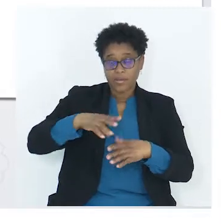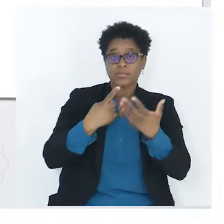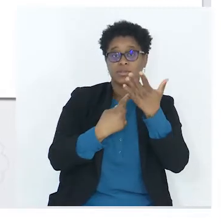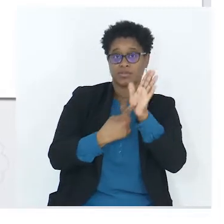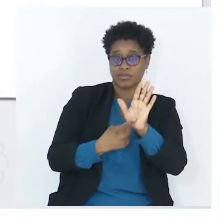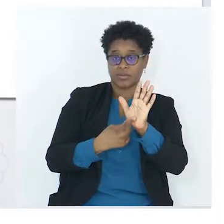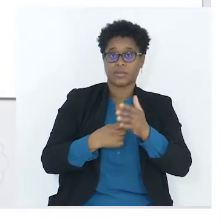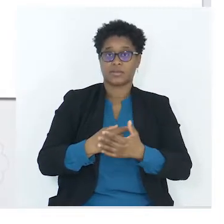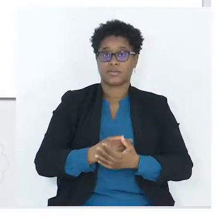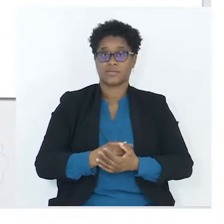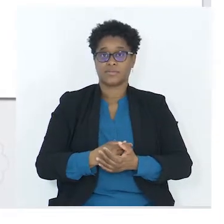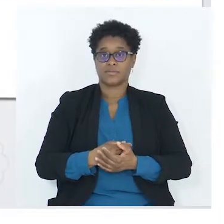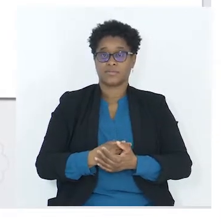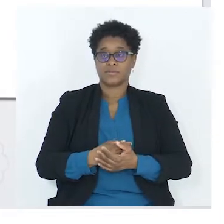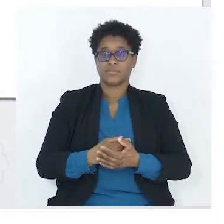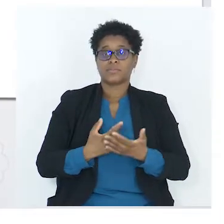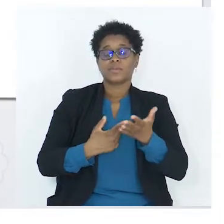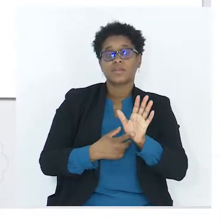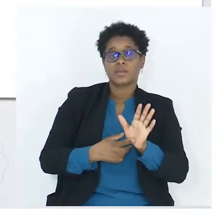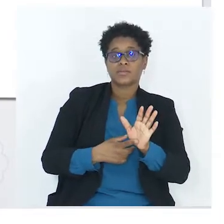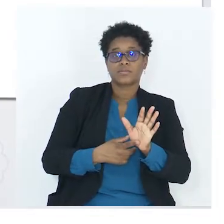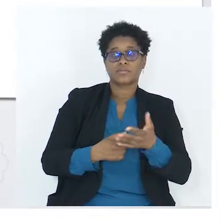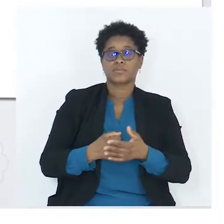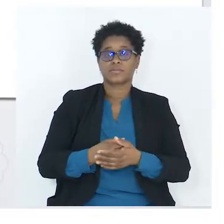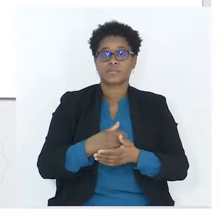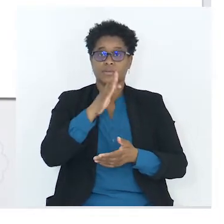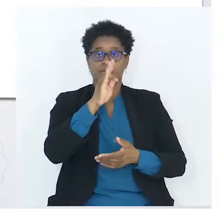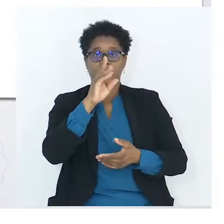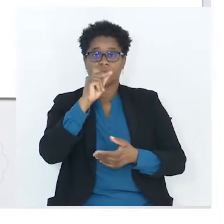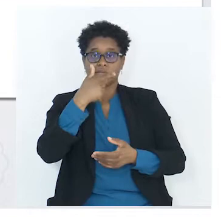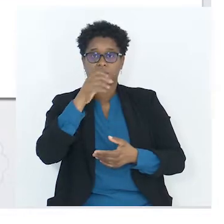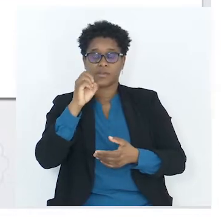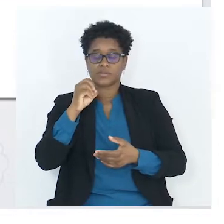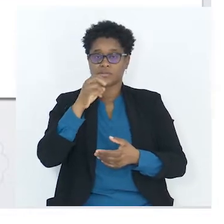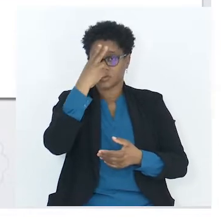quisermos exemplificar. Nesse caso, factos históricos